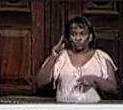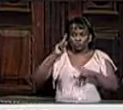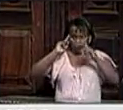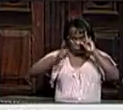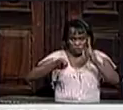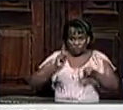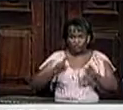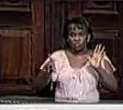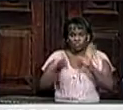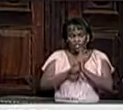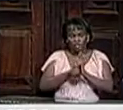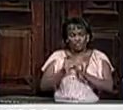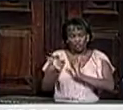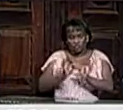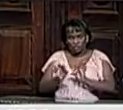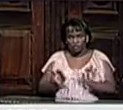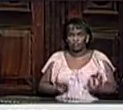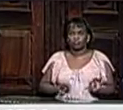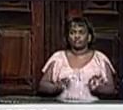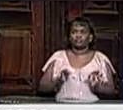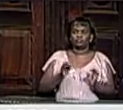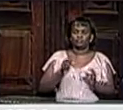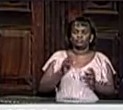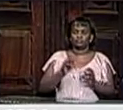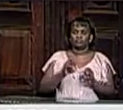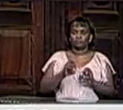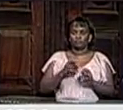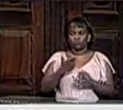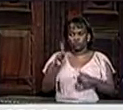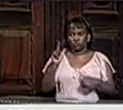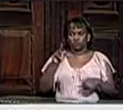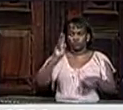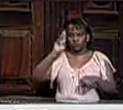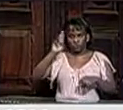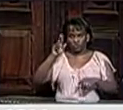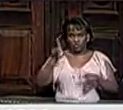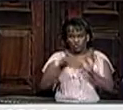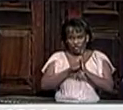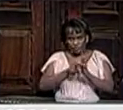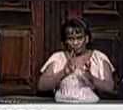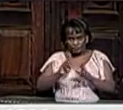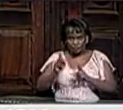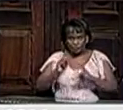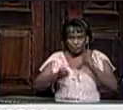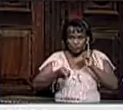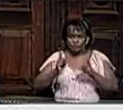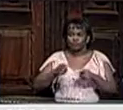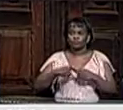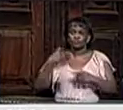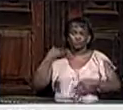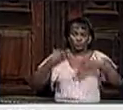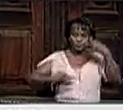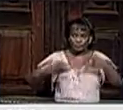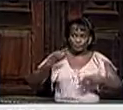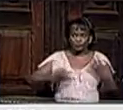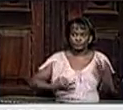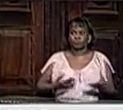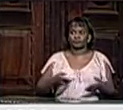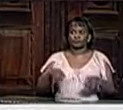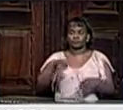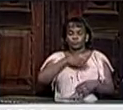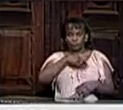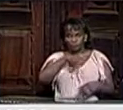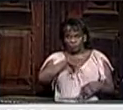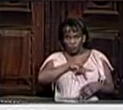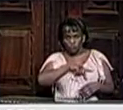poderes constituídos, isto é, Poder Legislativo, Poder Judiciário, o